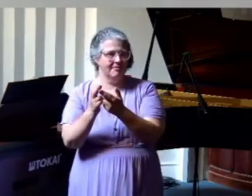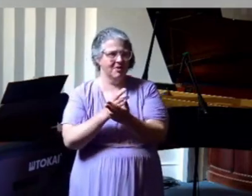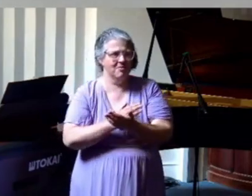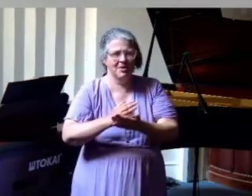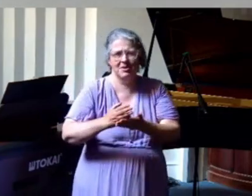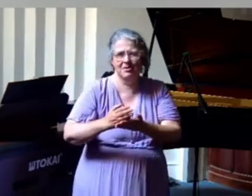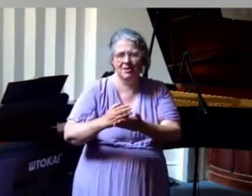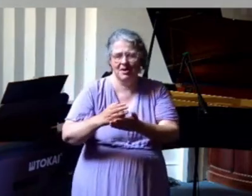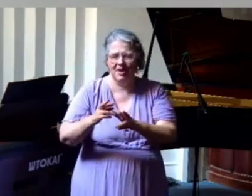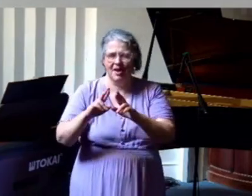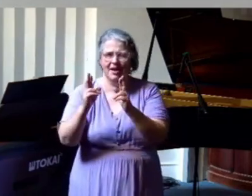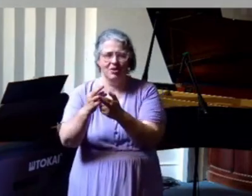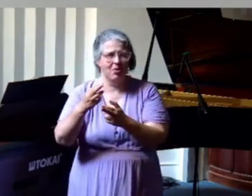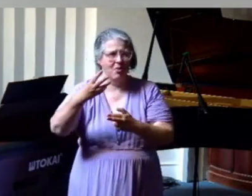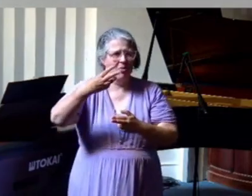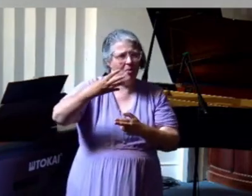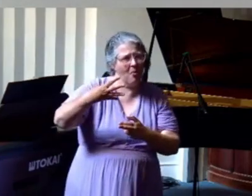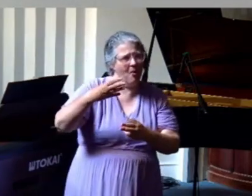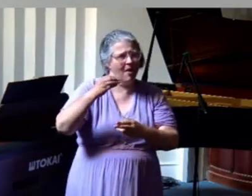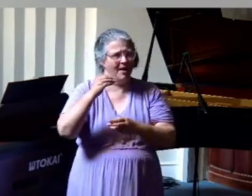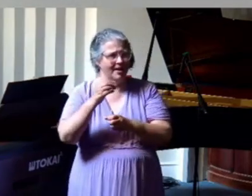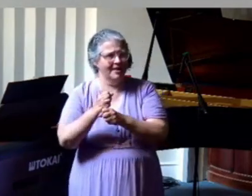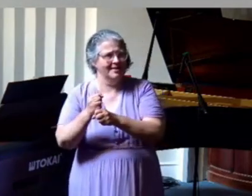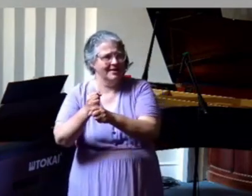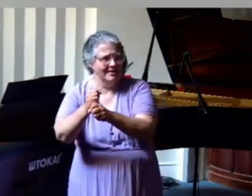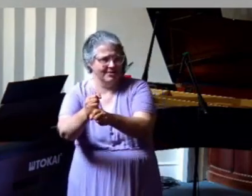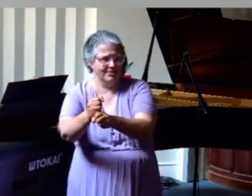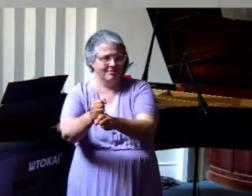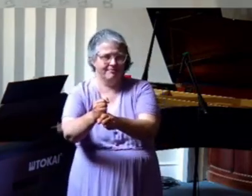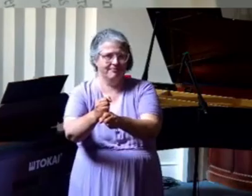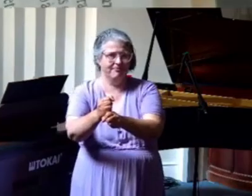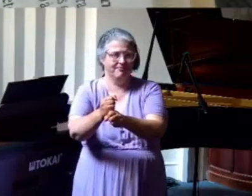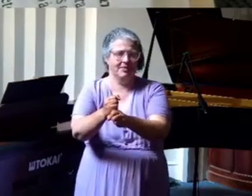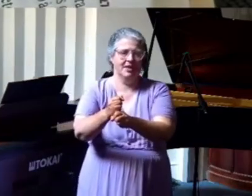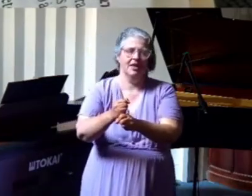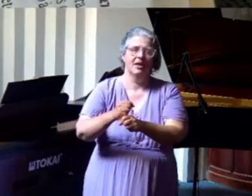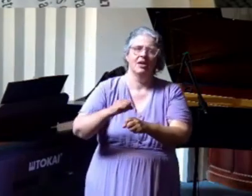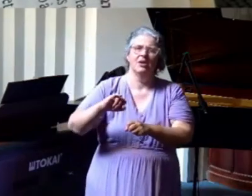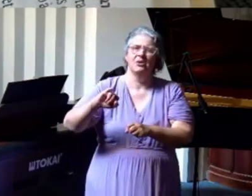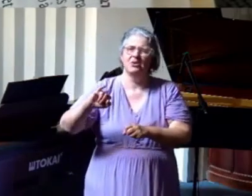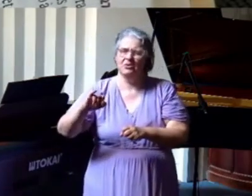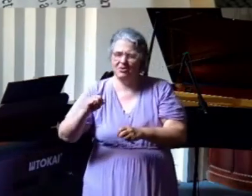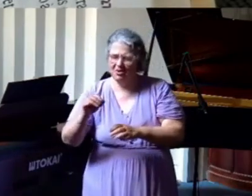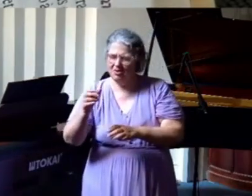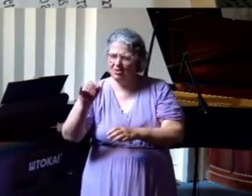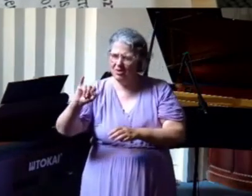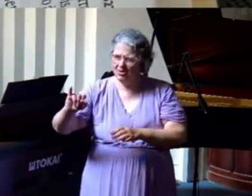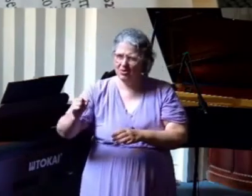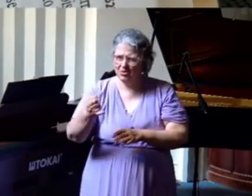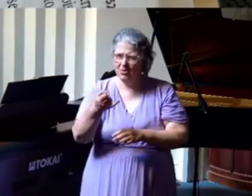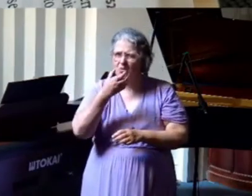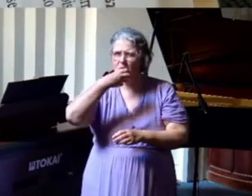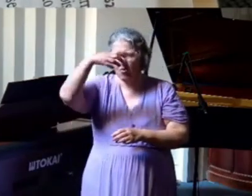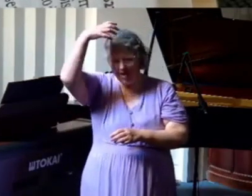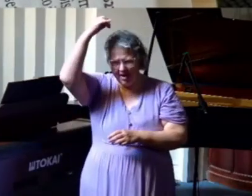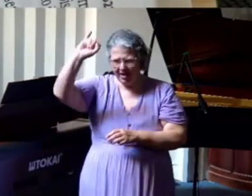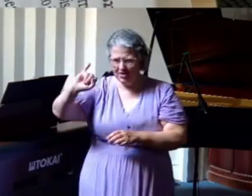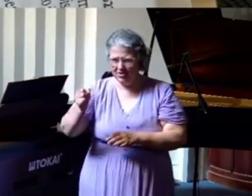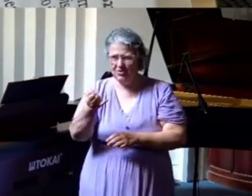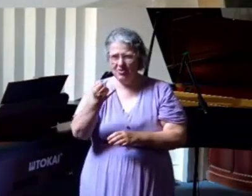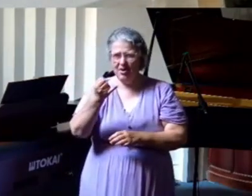se chamava Zíbia e era de Berseba. Joás fez o que era reto aos olhos do